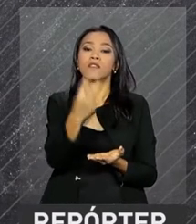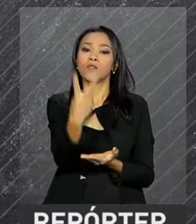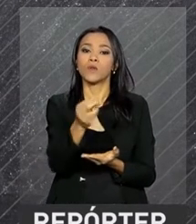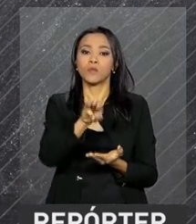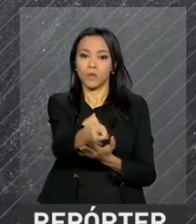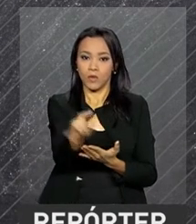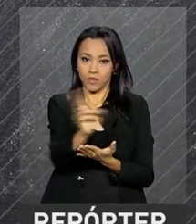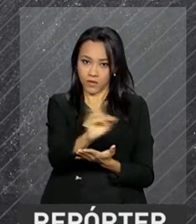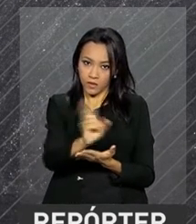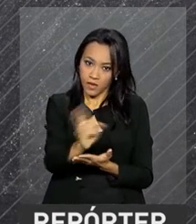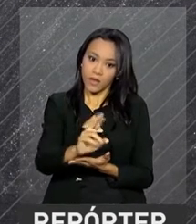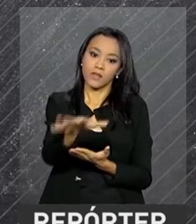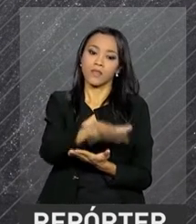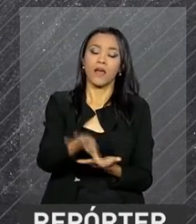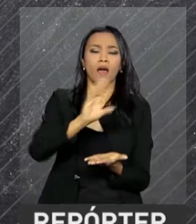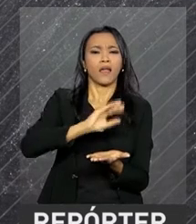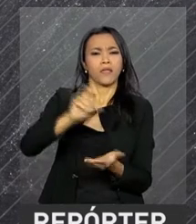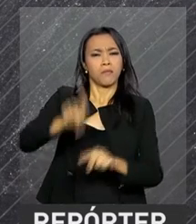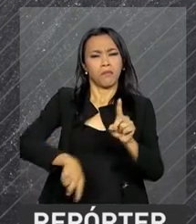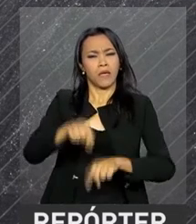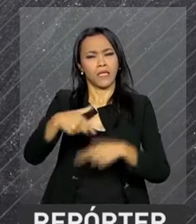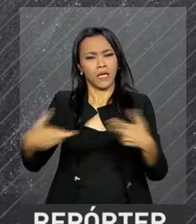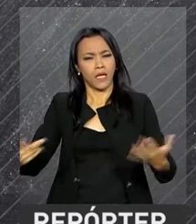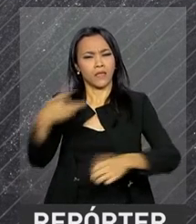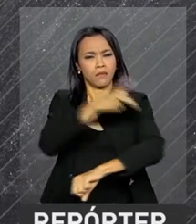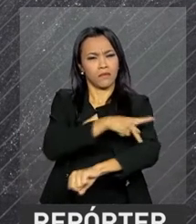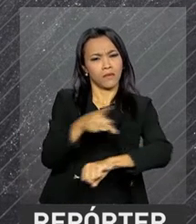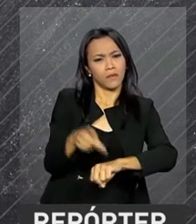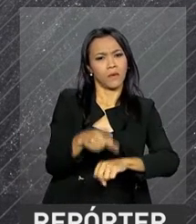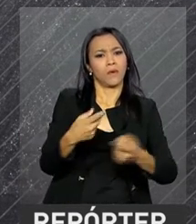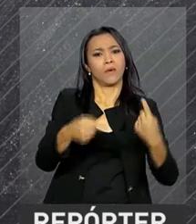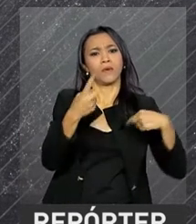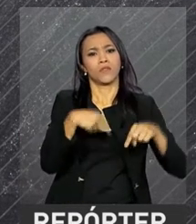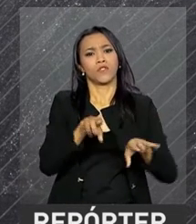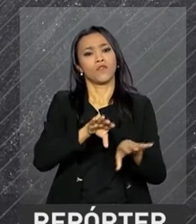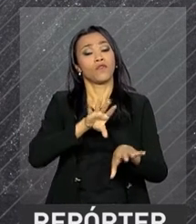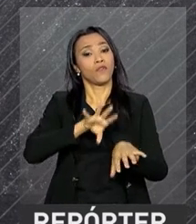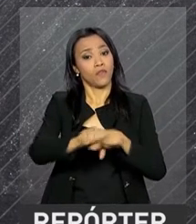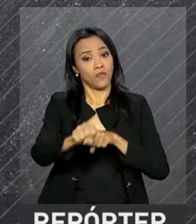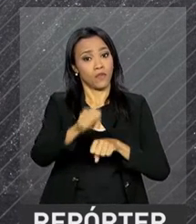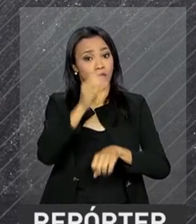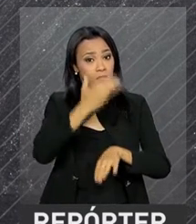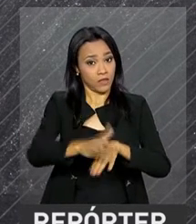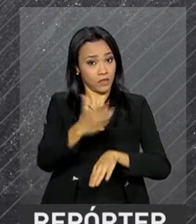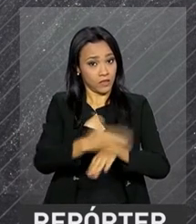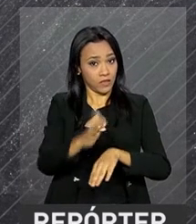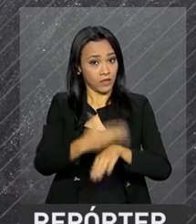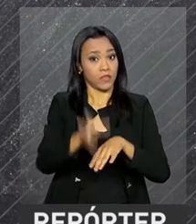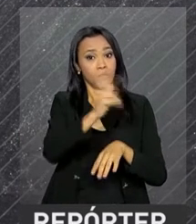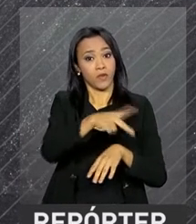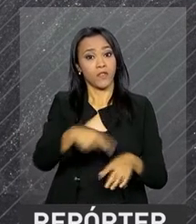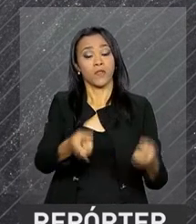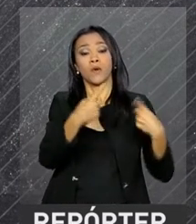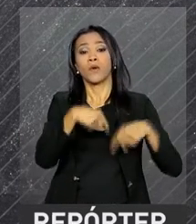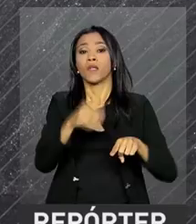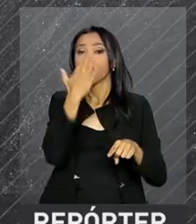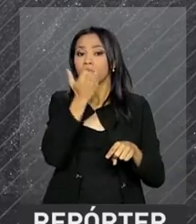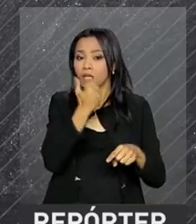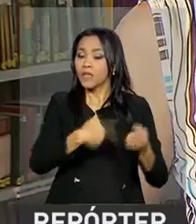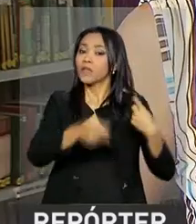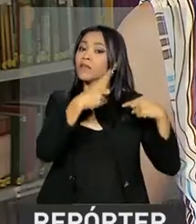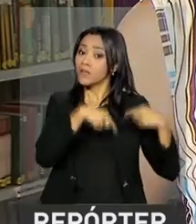para custear despesas com material didático e pedagógico formação de professores e alimentação e transporte dos